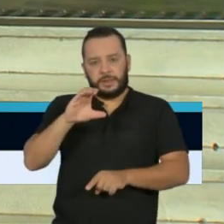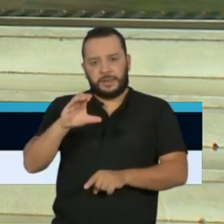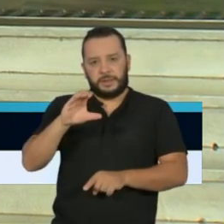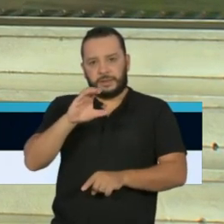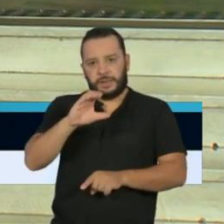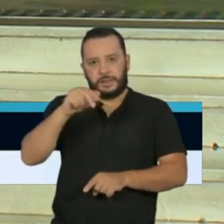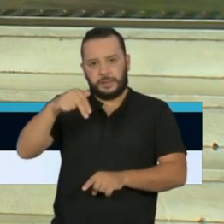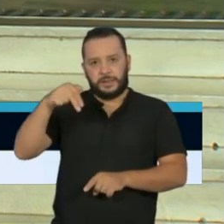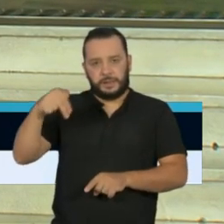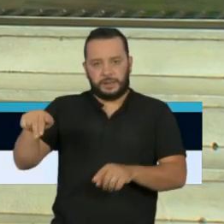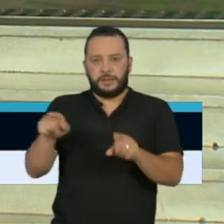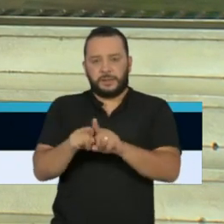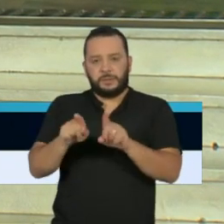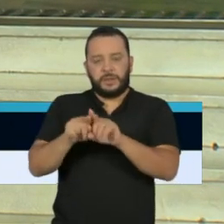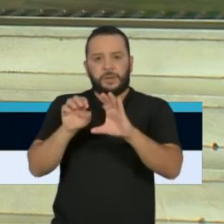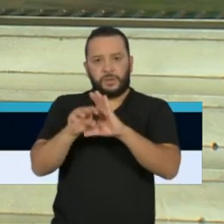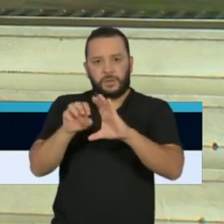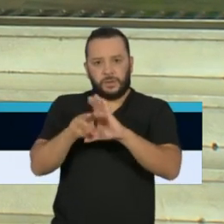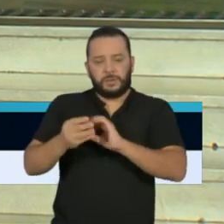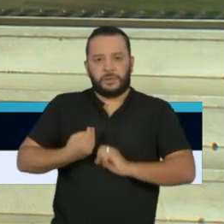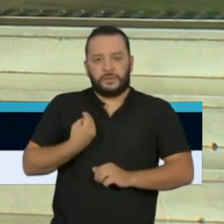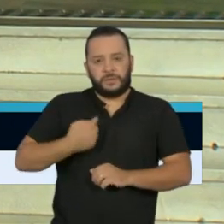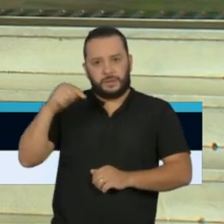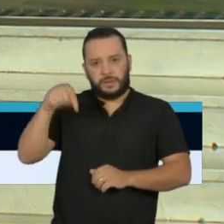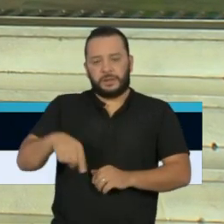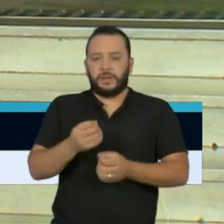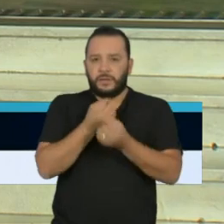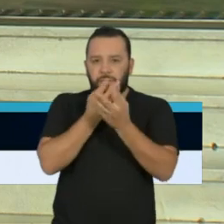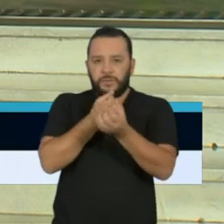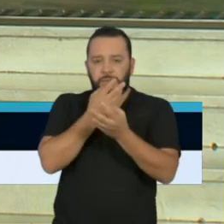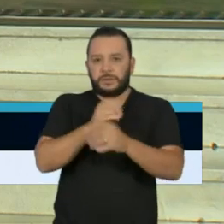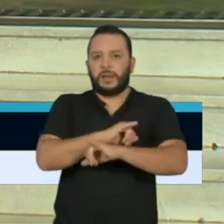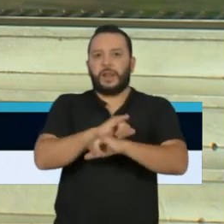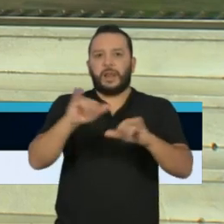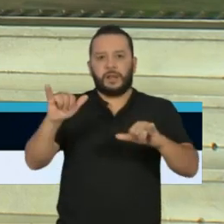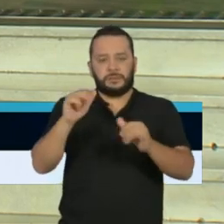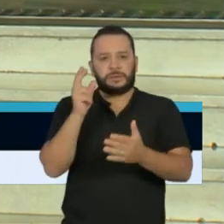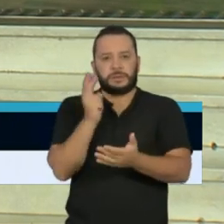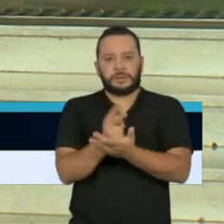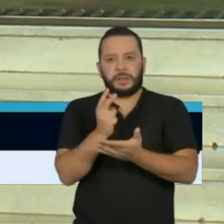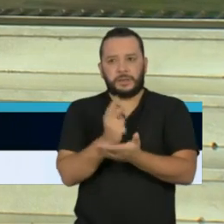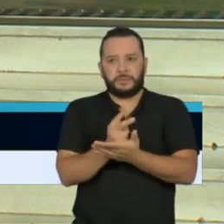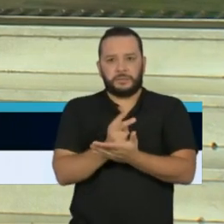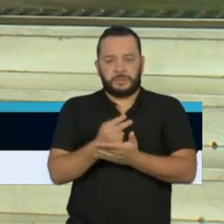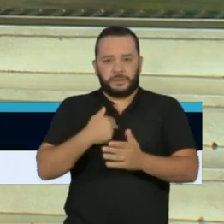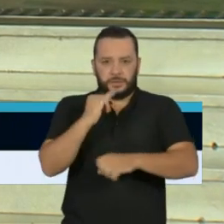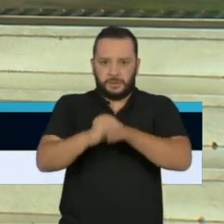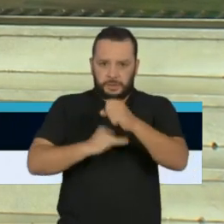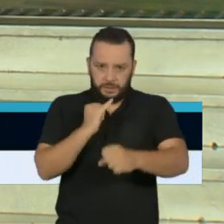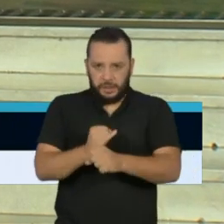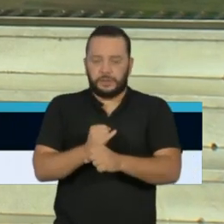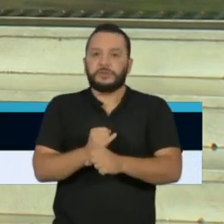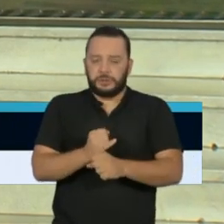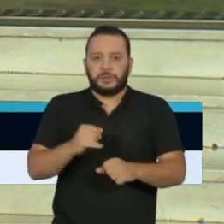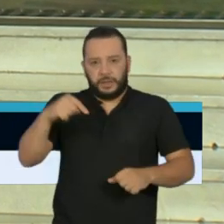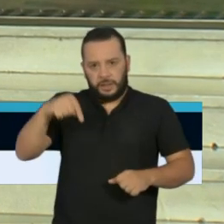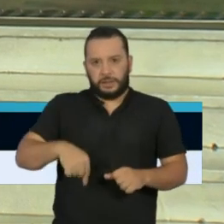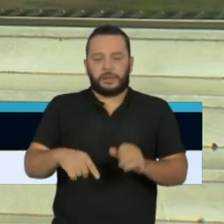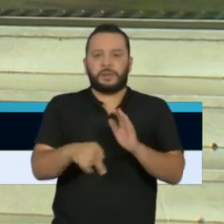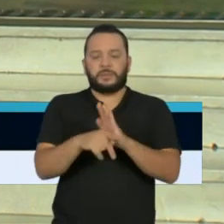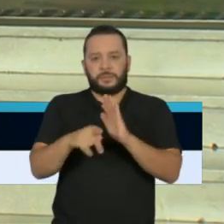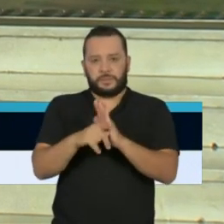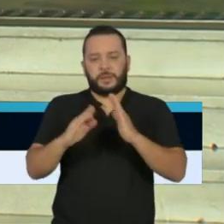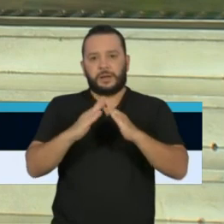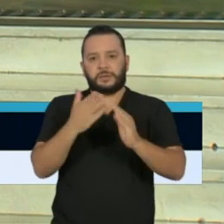News, pela presença frequente e a informação dada muitas vezes online e direto aqui do Palácio dos